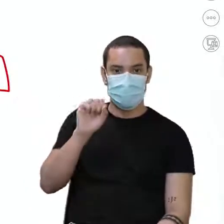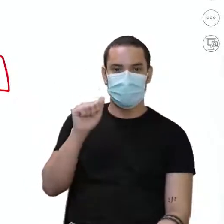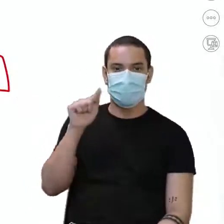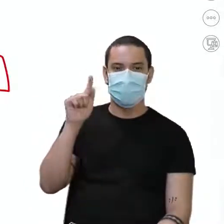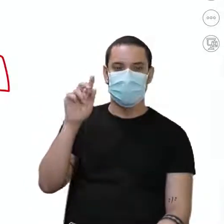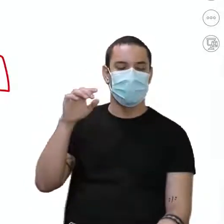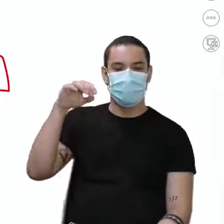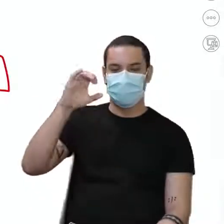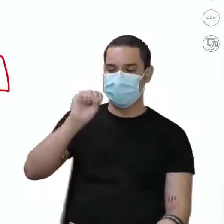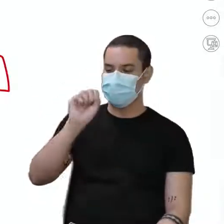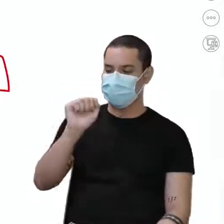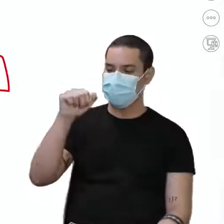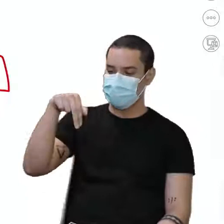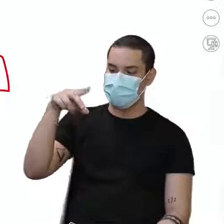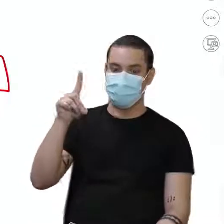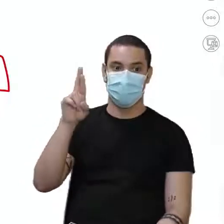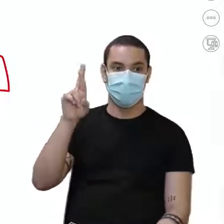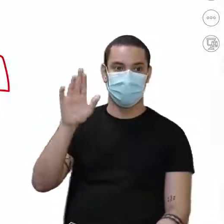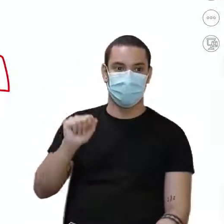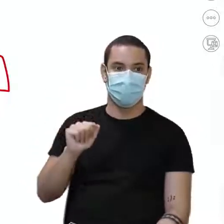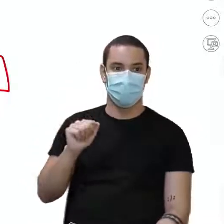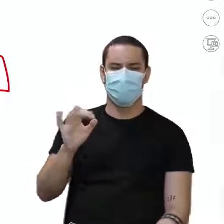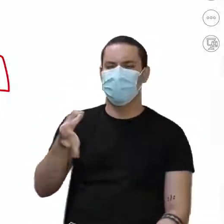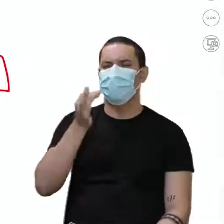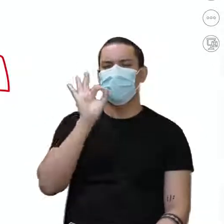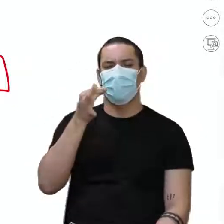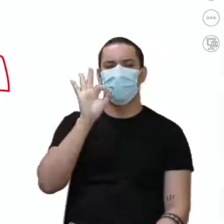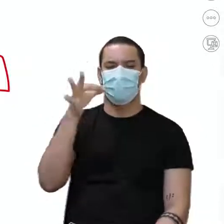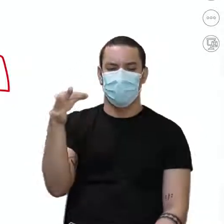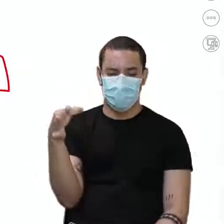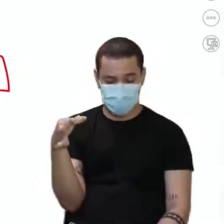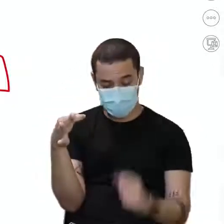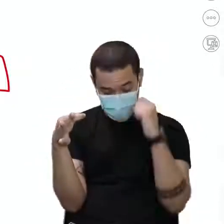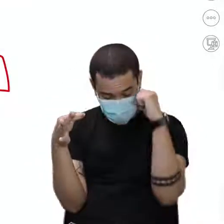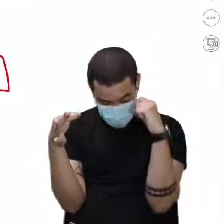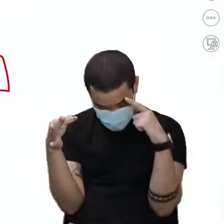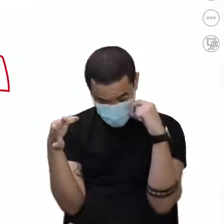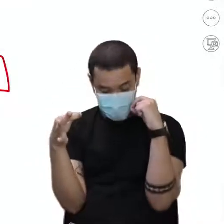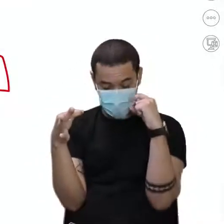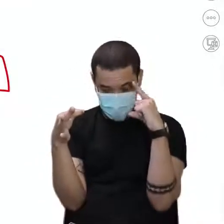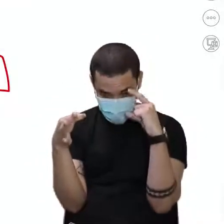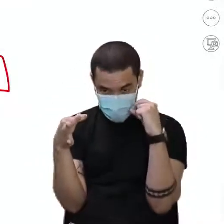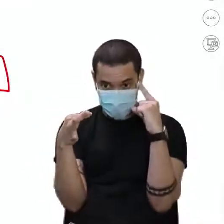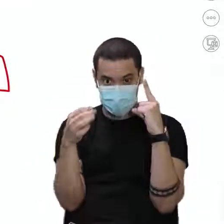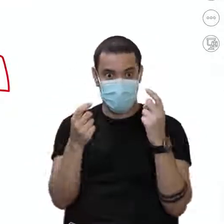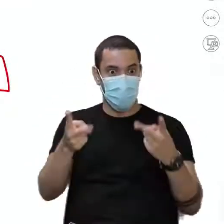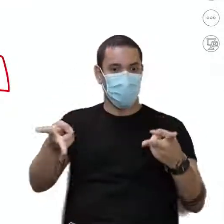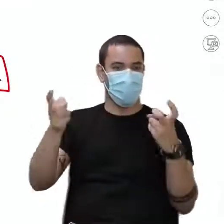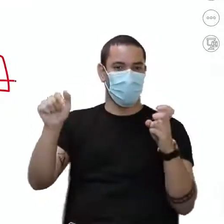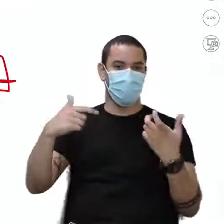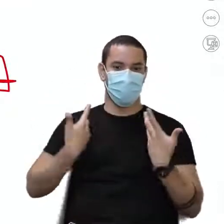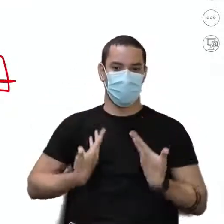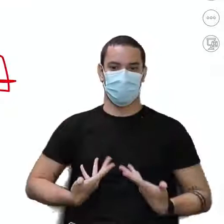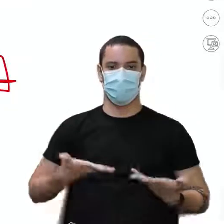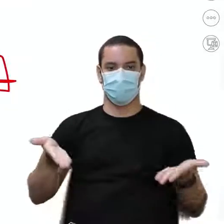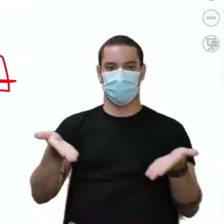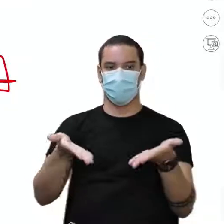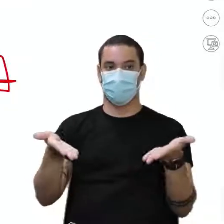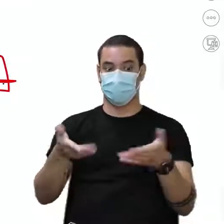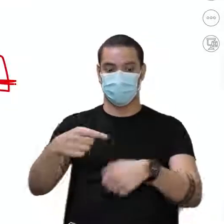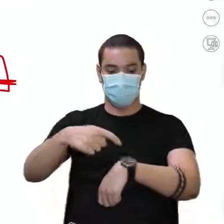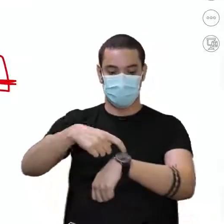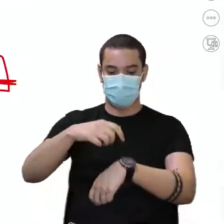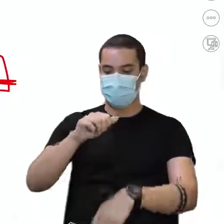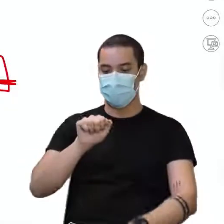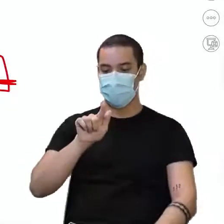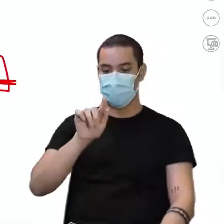eu falo, olha, ela aqui lá na base do café para se manter acordada. E aí eu falo, ela está cansada agora.